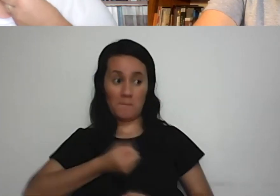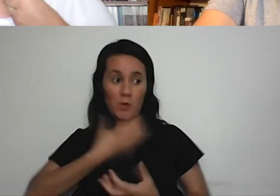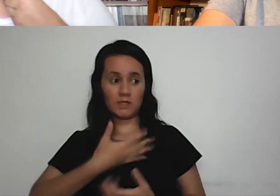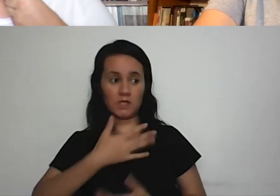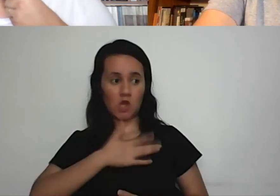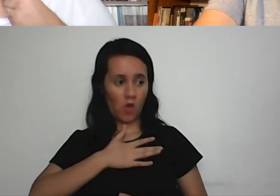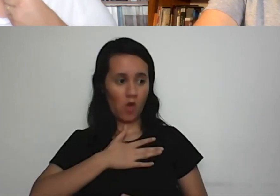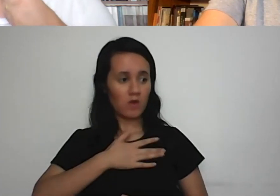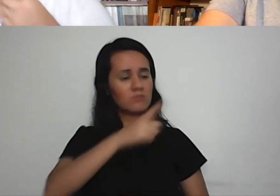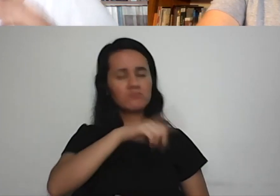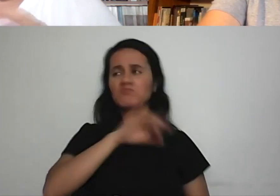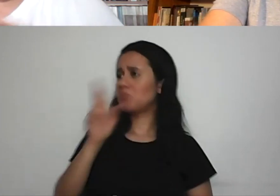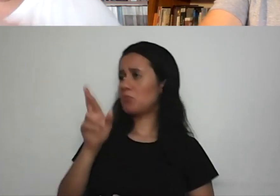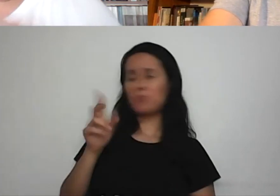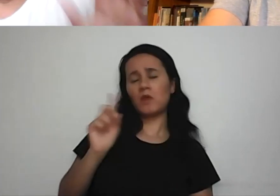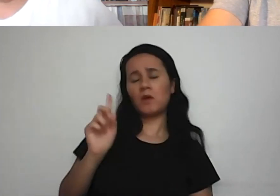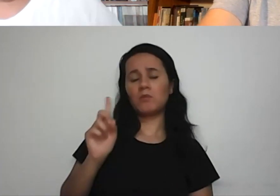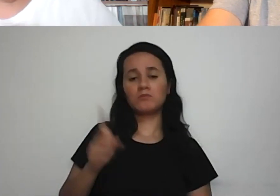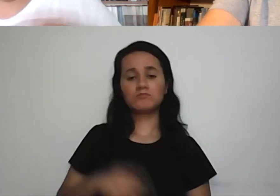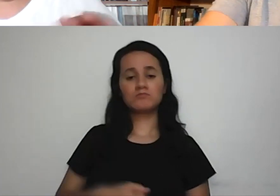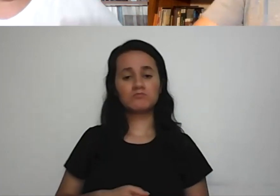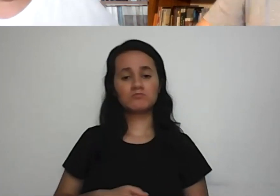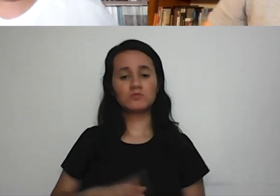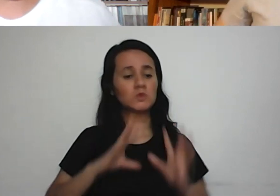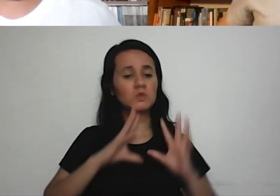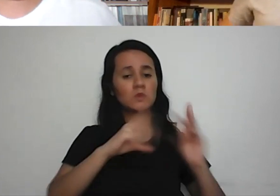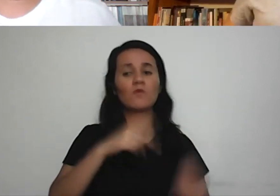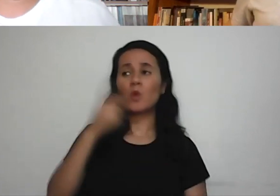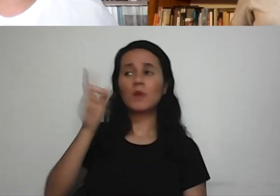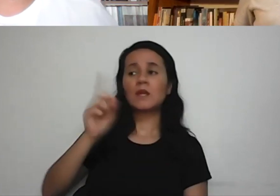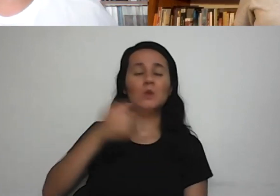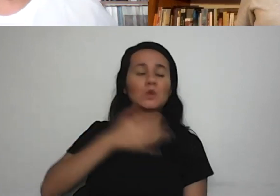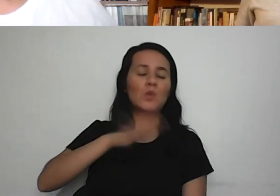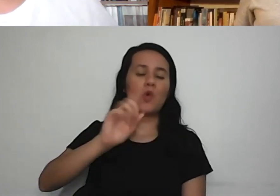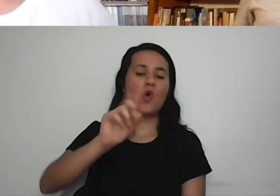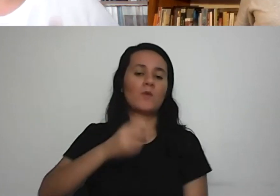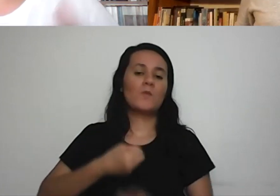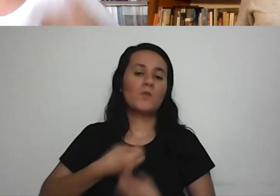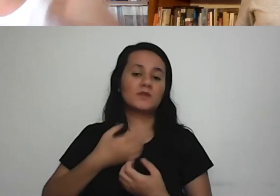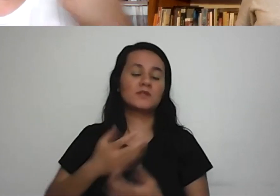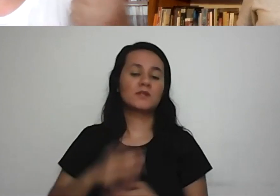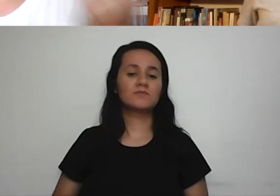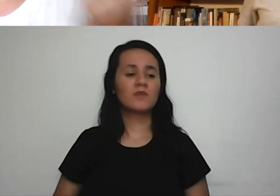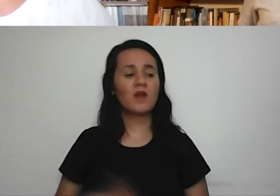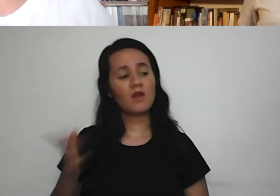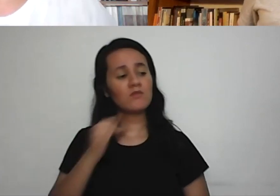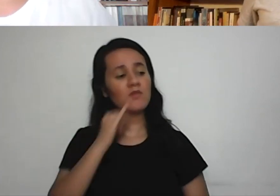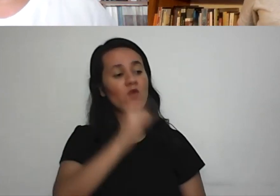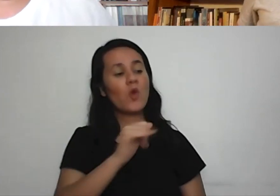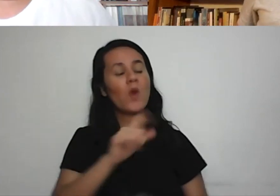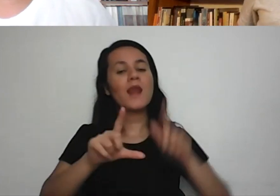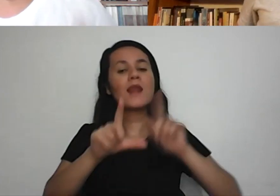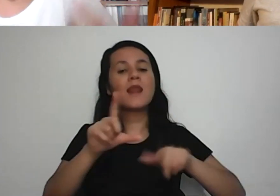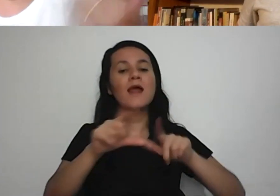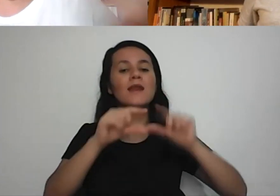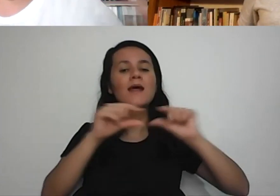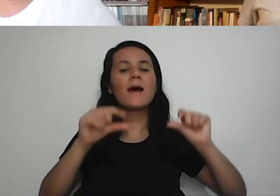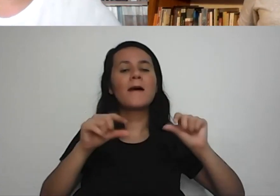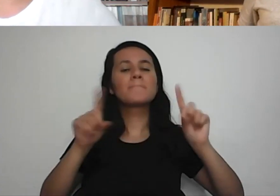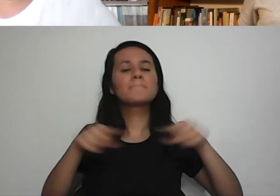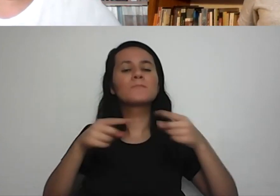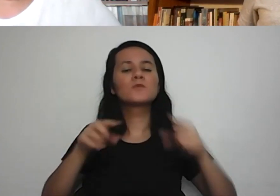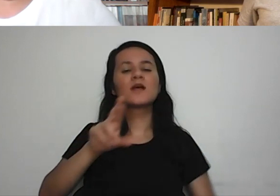E todos eles falaram, não. Ninguém falou, todo mundo disse que não gostava de poesia, né? Aí ele falou uma letra dos Racionais, os